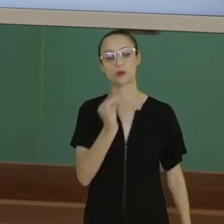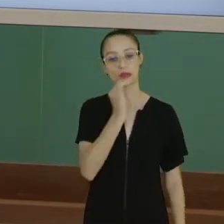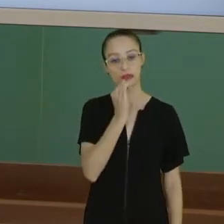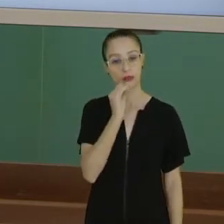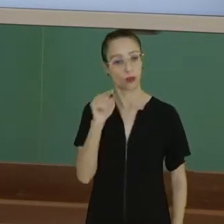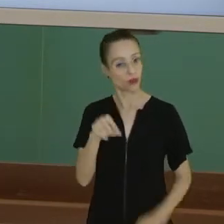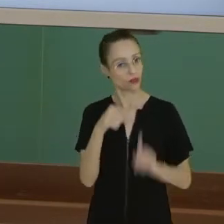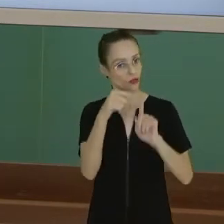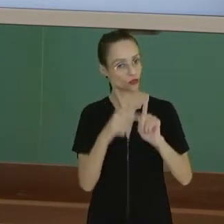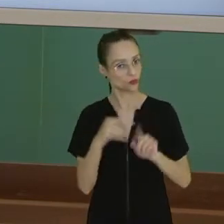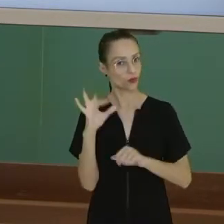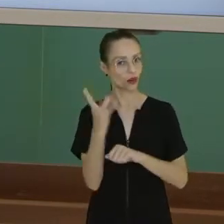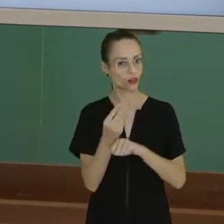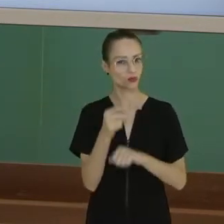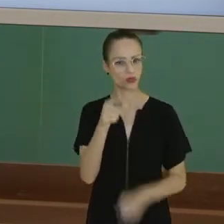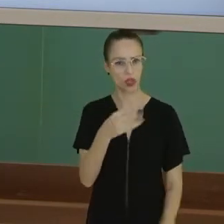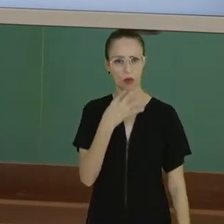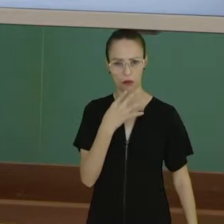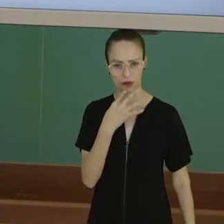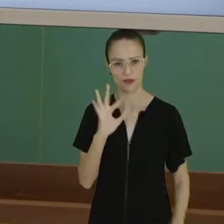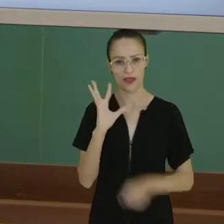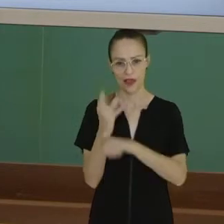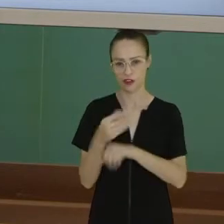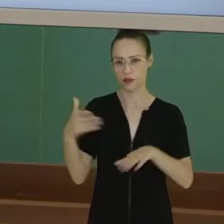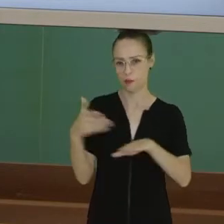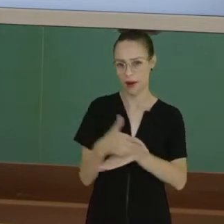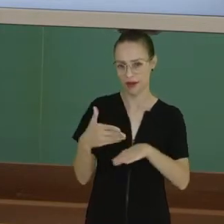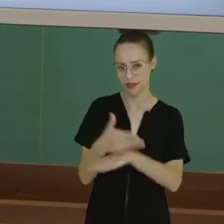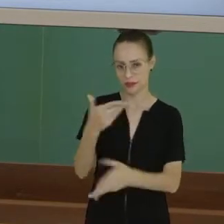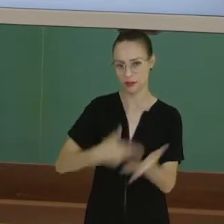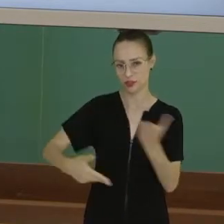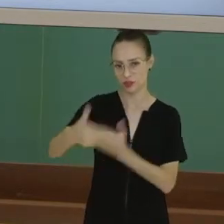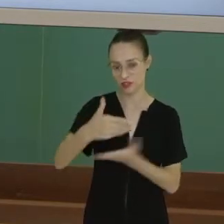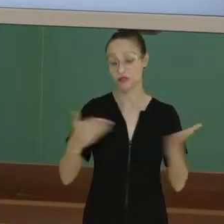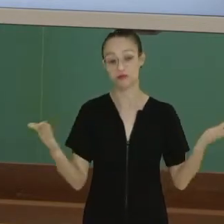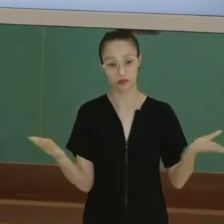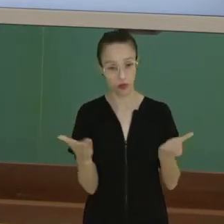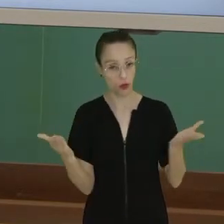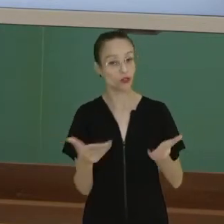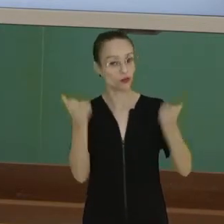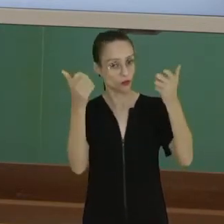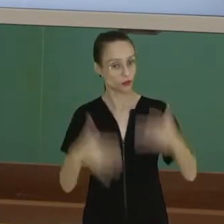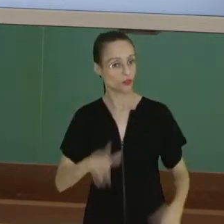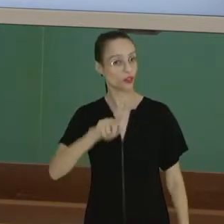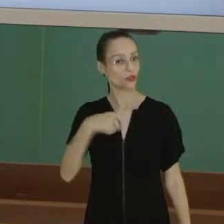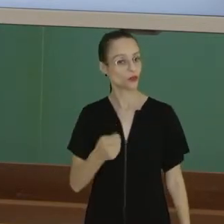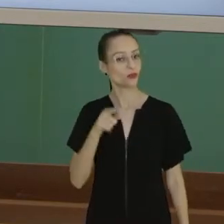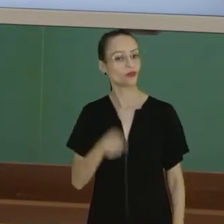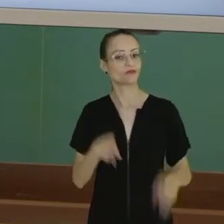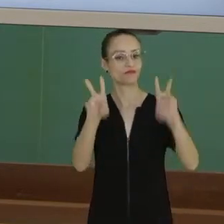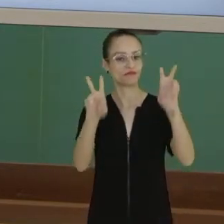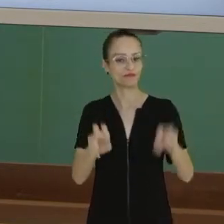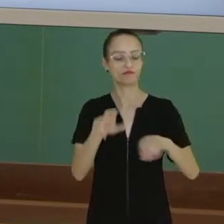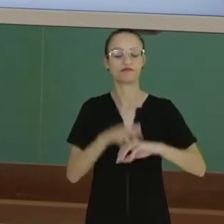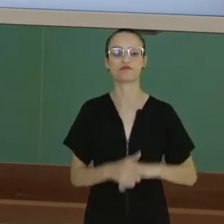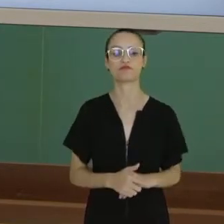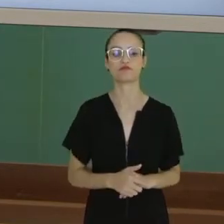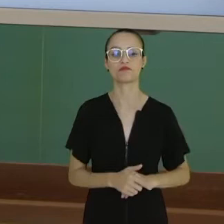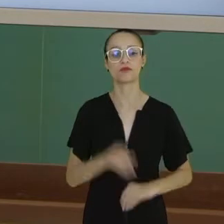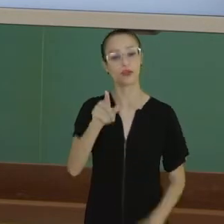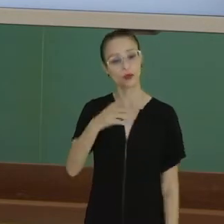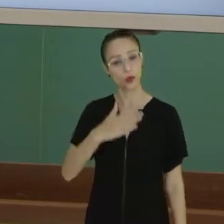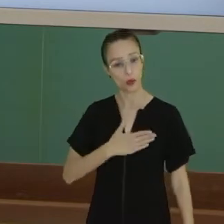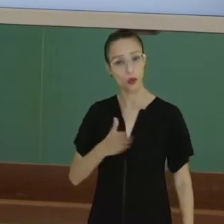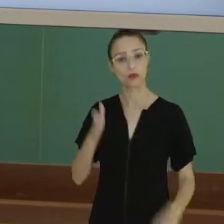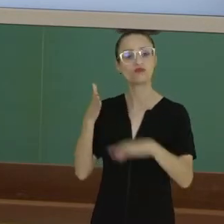arte. Você já ouviu falar em arte participativa? Então, hoje a gente vai falar sobre ela. Você gosta de ir ao museu